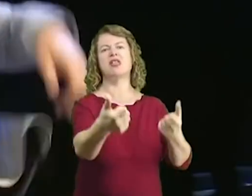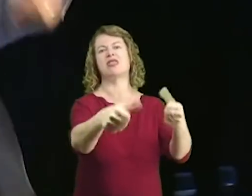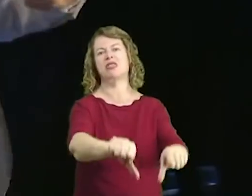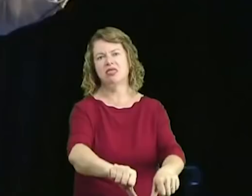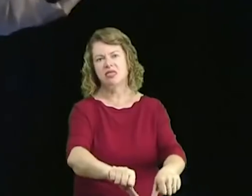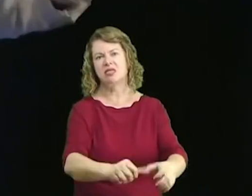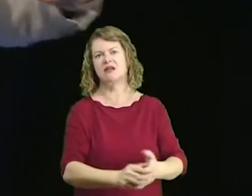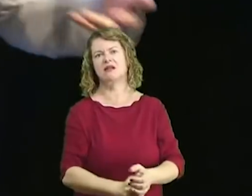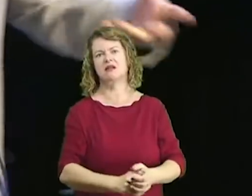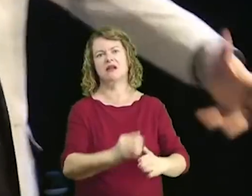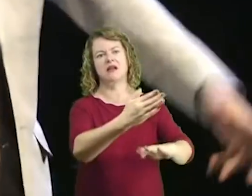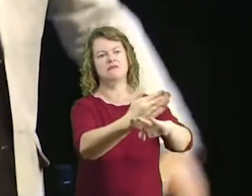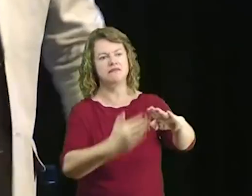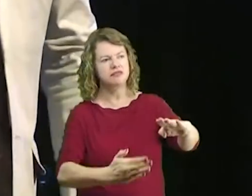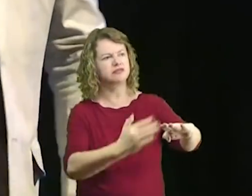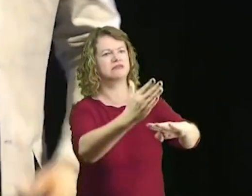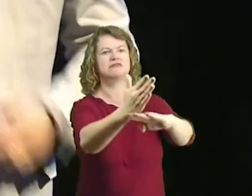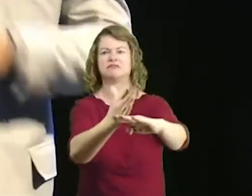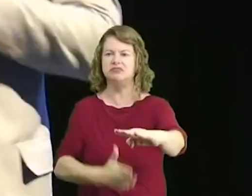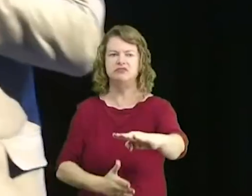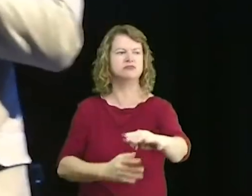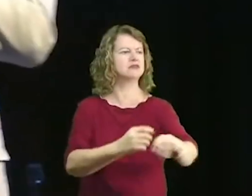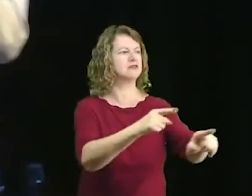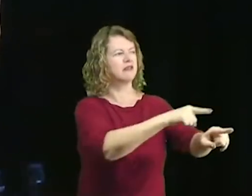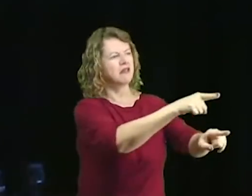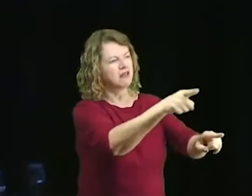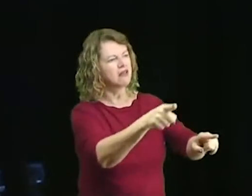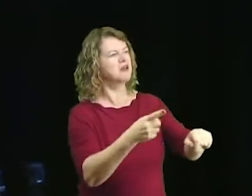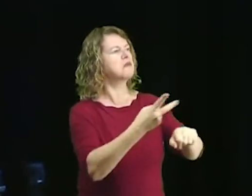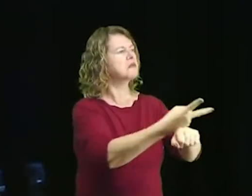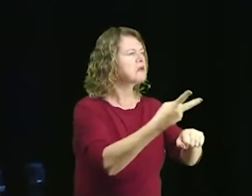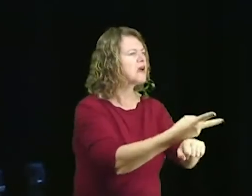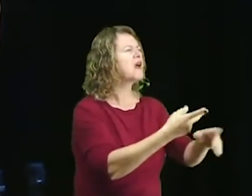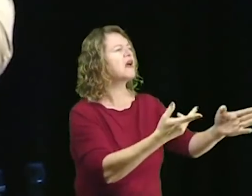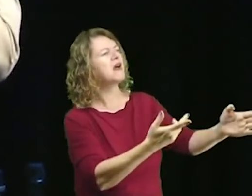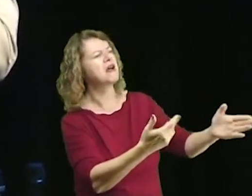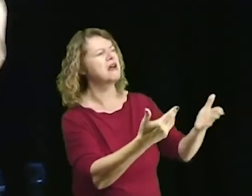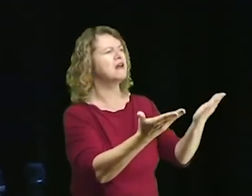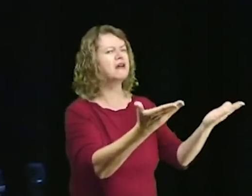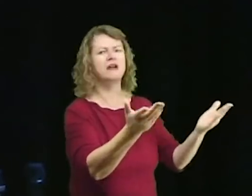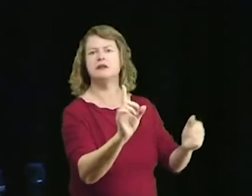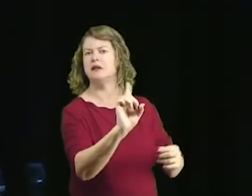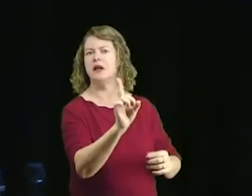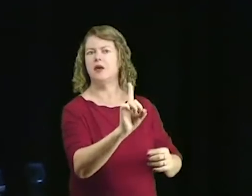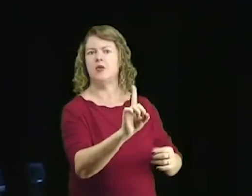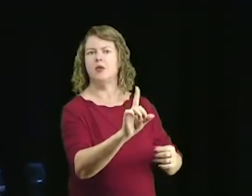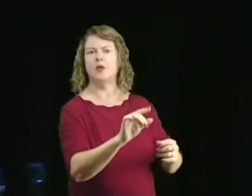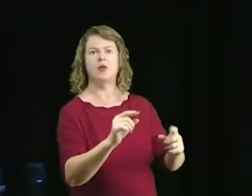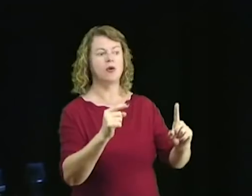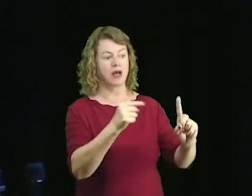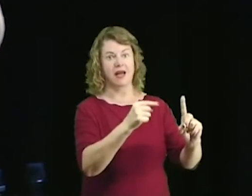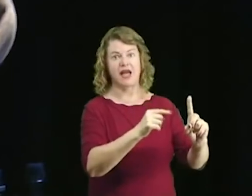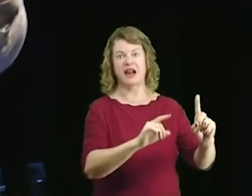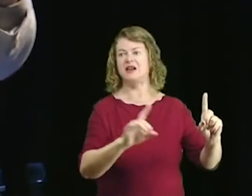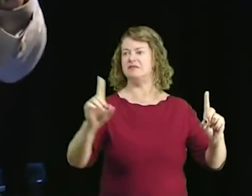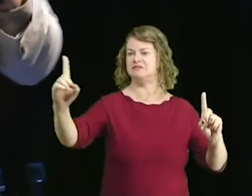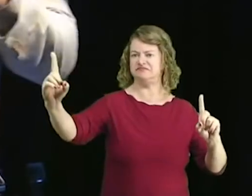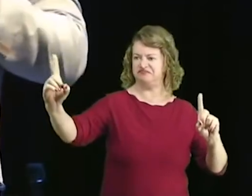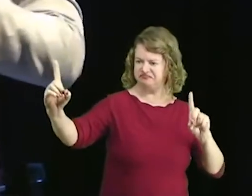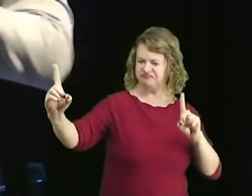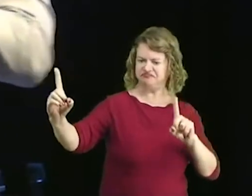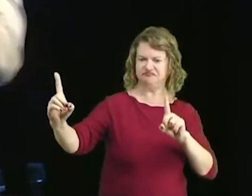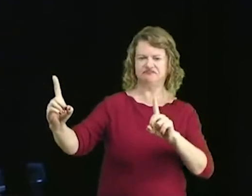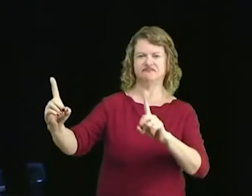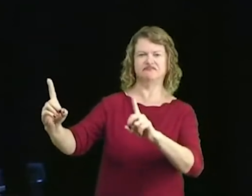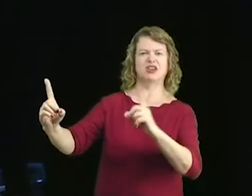não têm fruto de vitória. Ela vai buscar o homem que já tinha experimentado milagres.